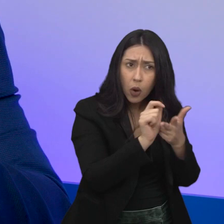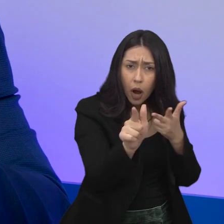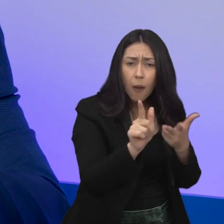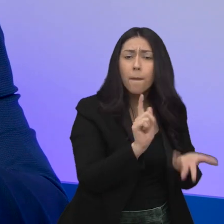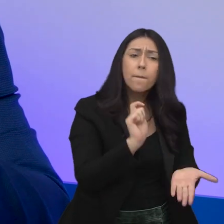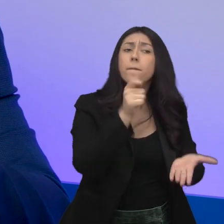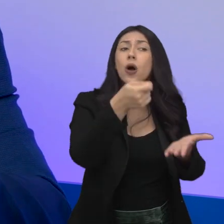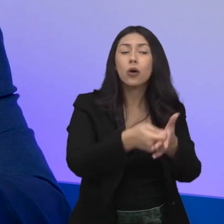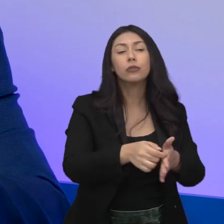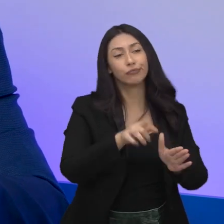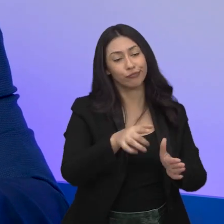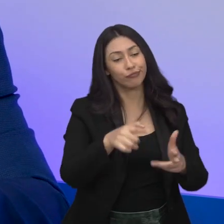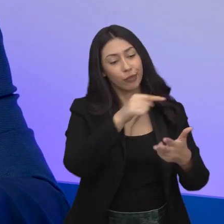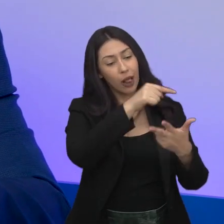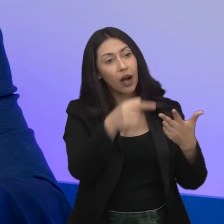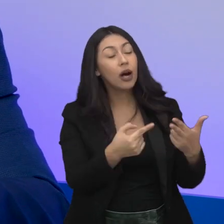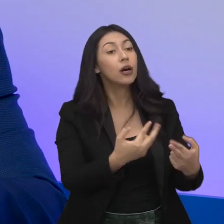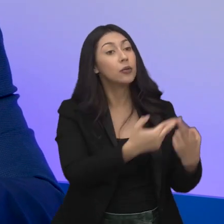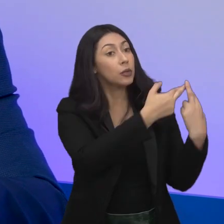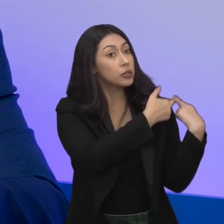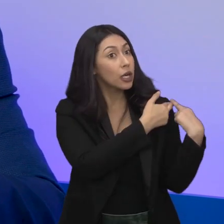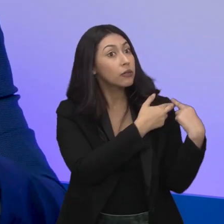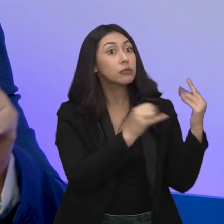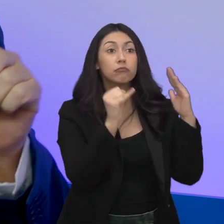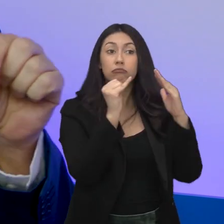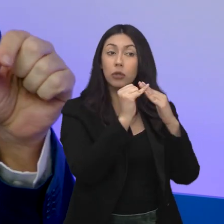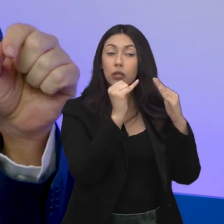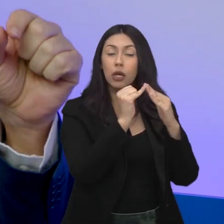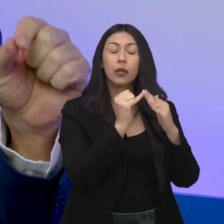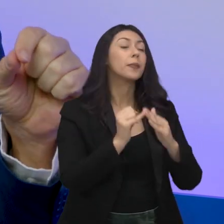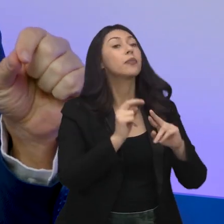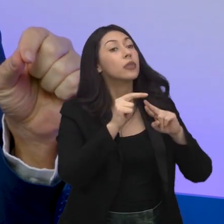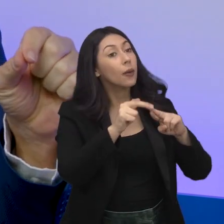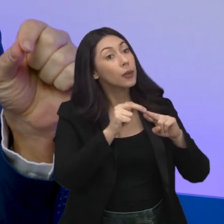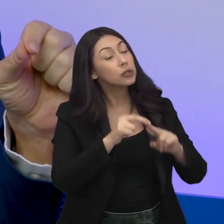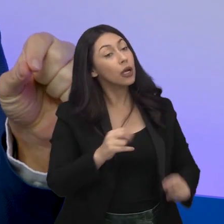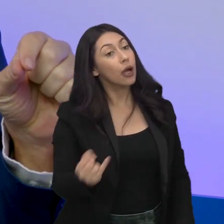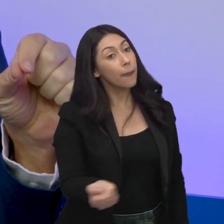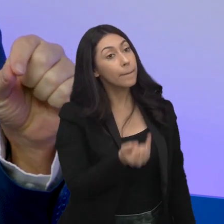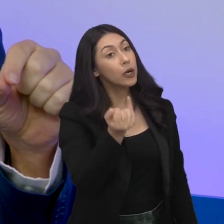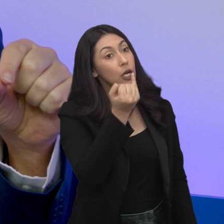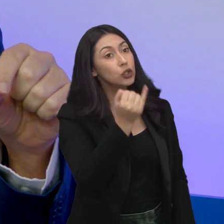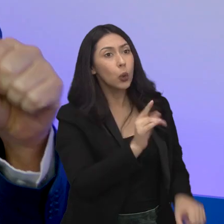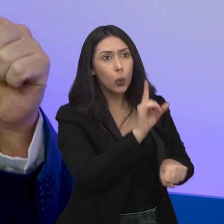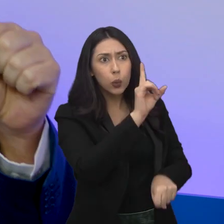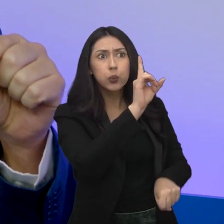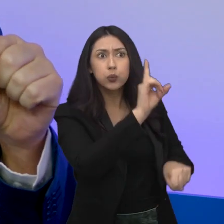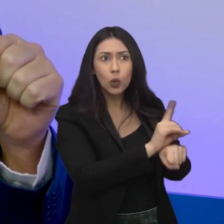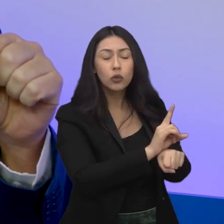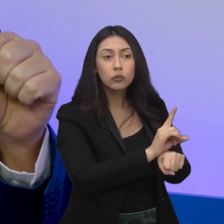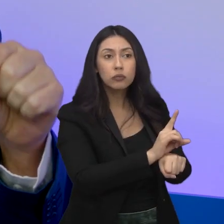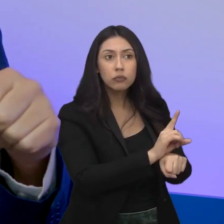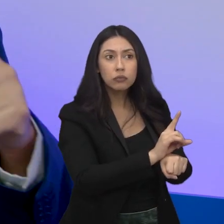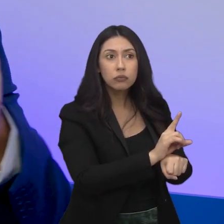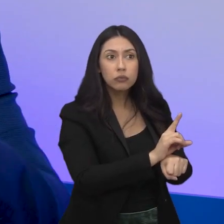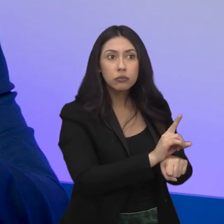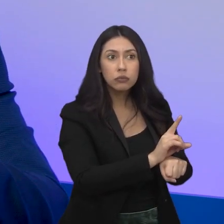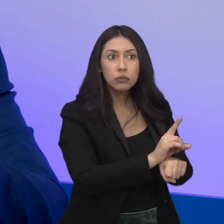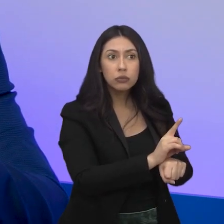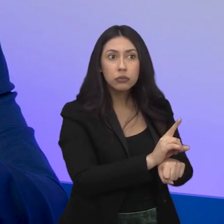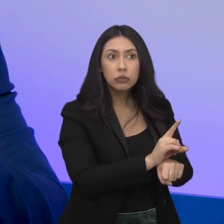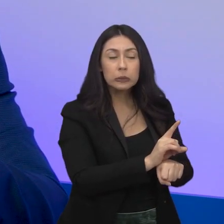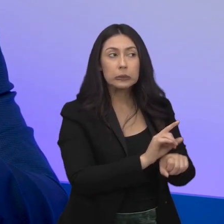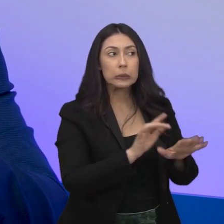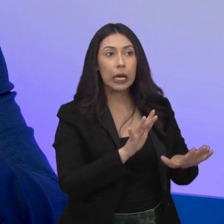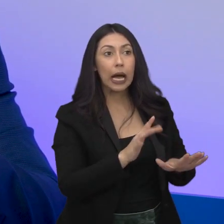essa, via de regra, é a responsabilidade da imobiliária. Uhum. Por isso que é muito importante o proprietário do imóvel, ao locar o imóvel e querer que um